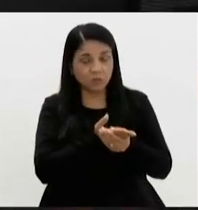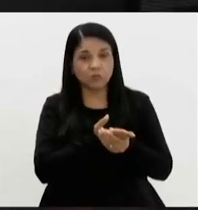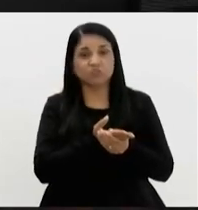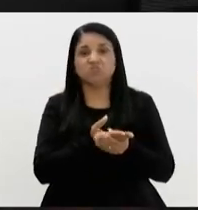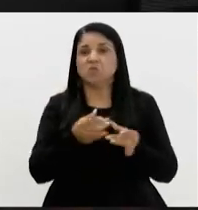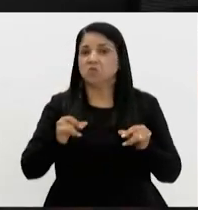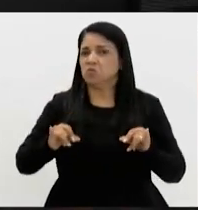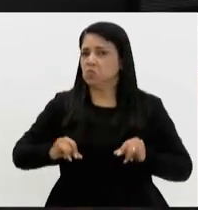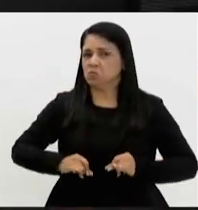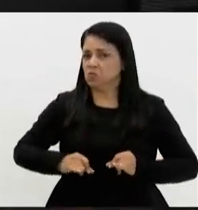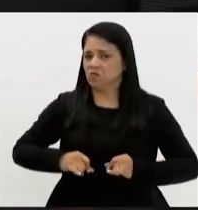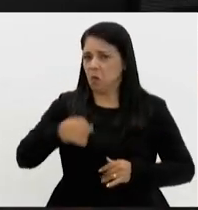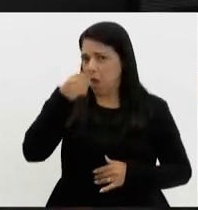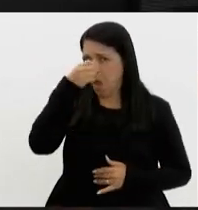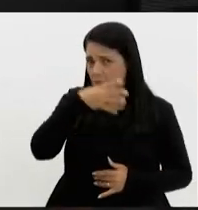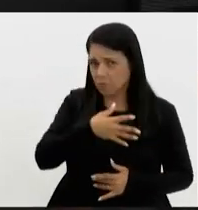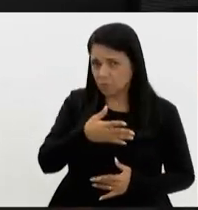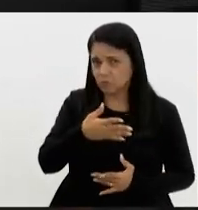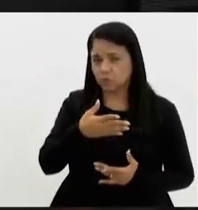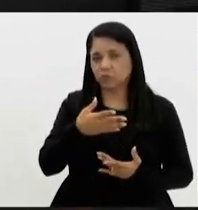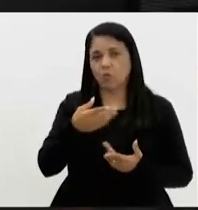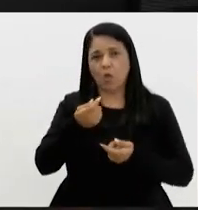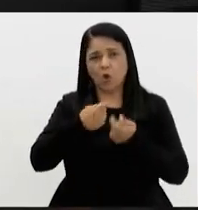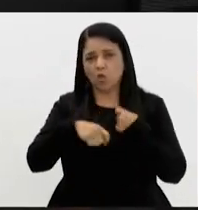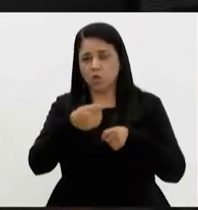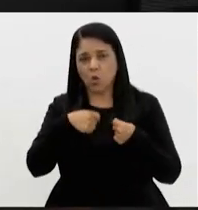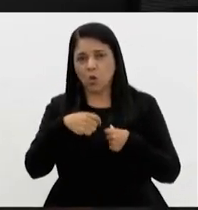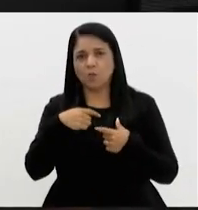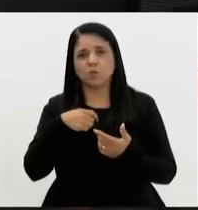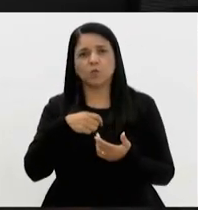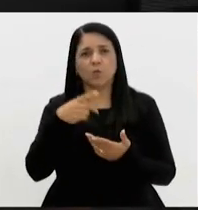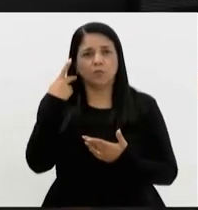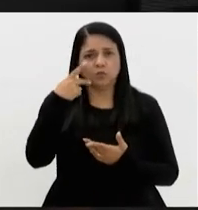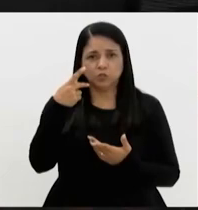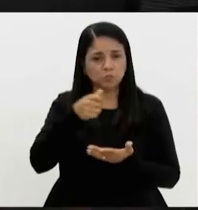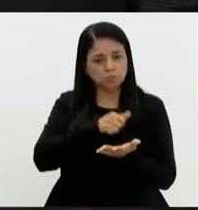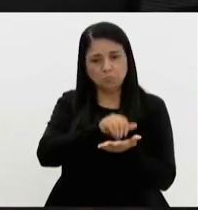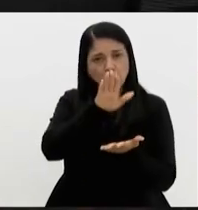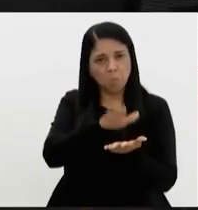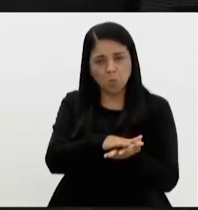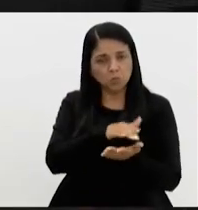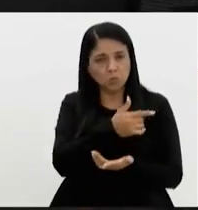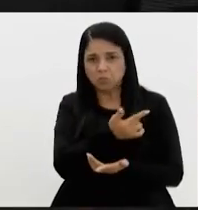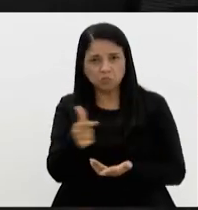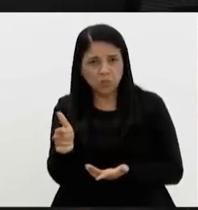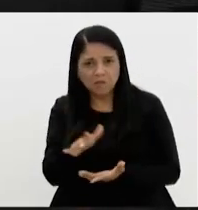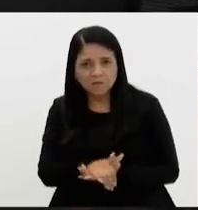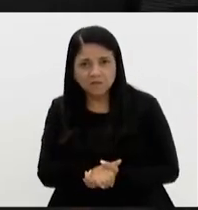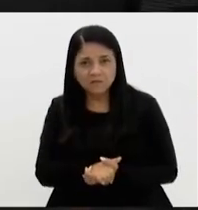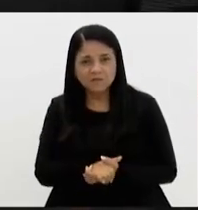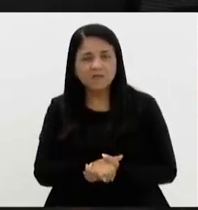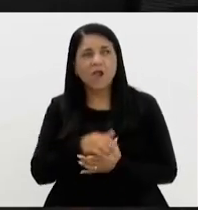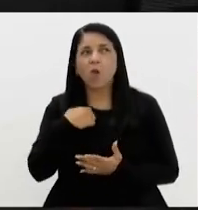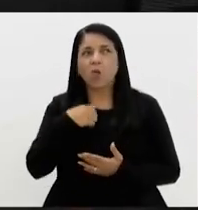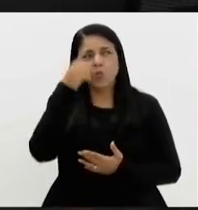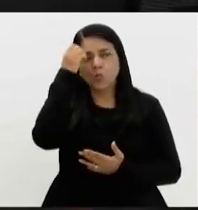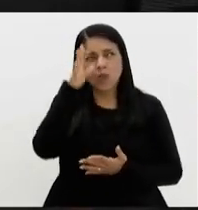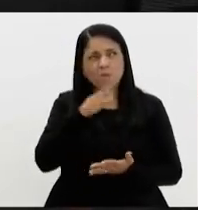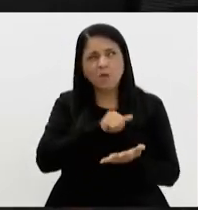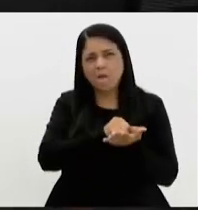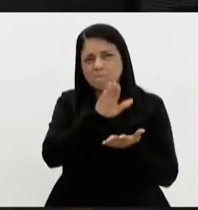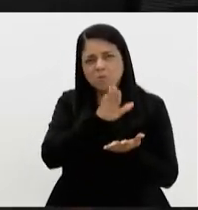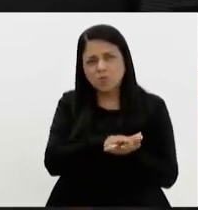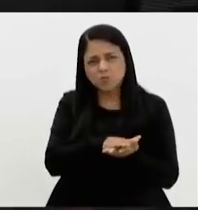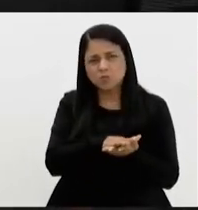abuso de poder econômico nem político e não sofreu multa talvez a multa que eu não me recordo